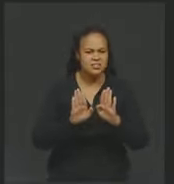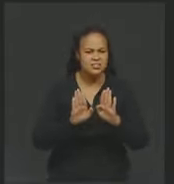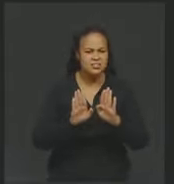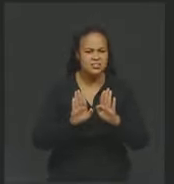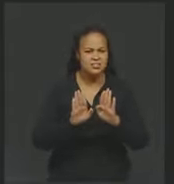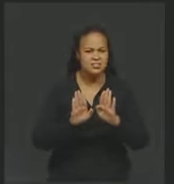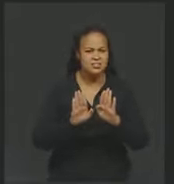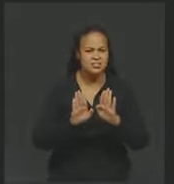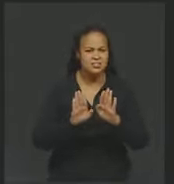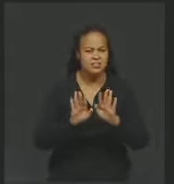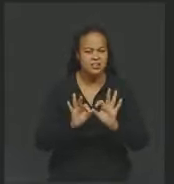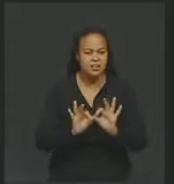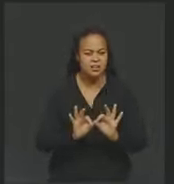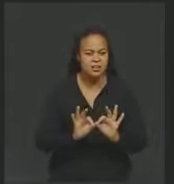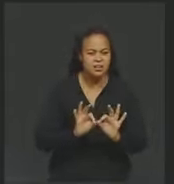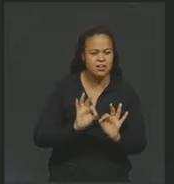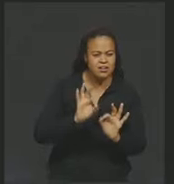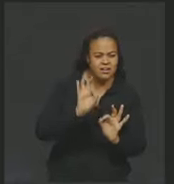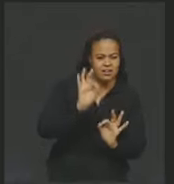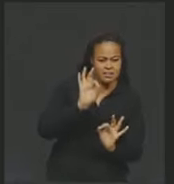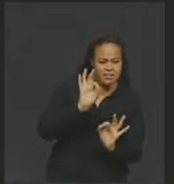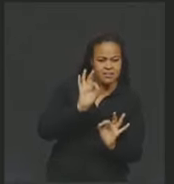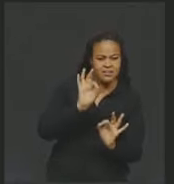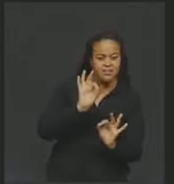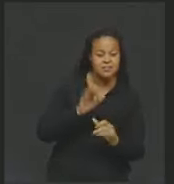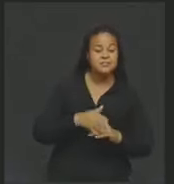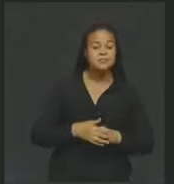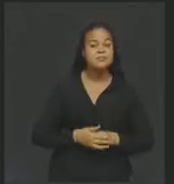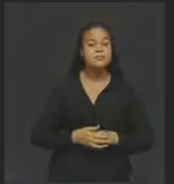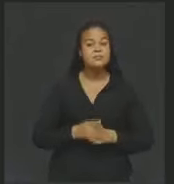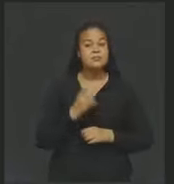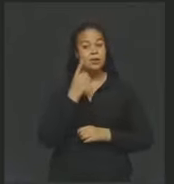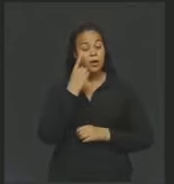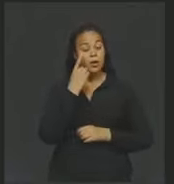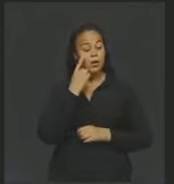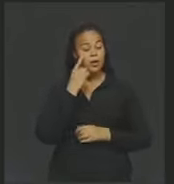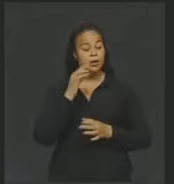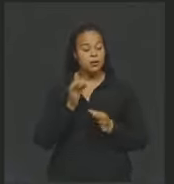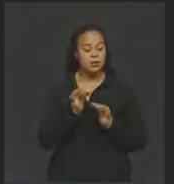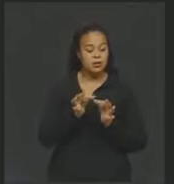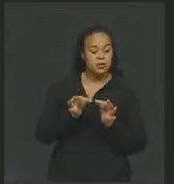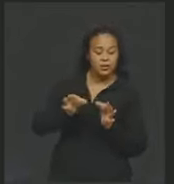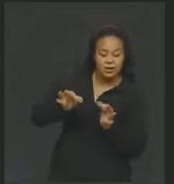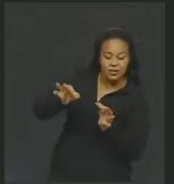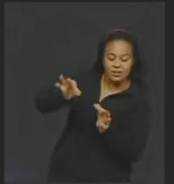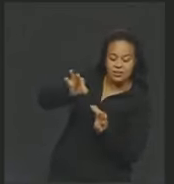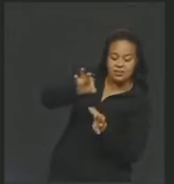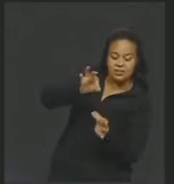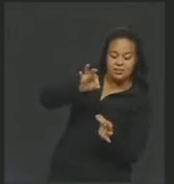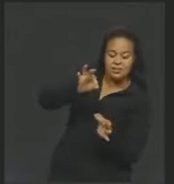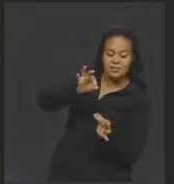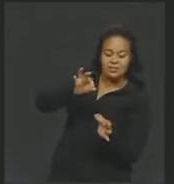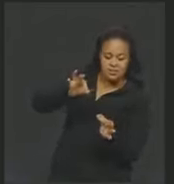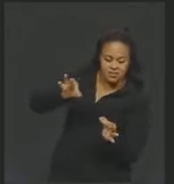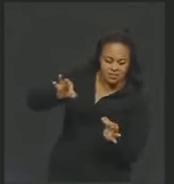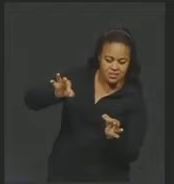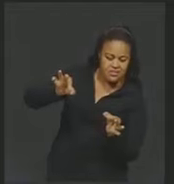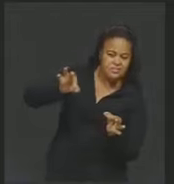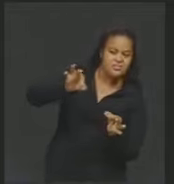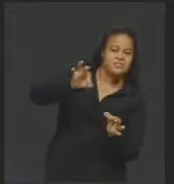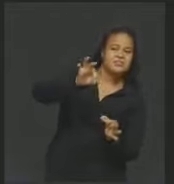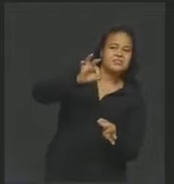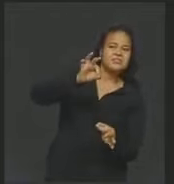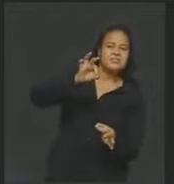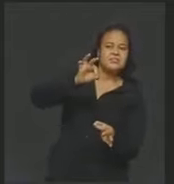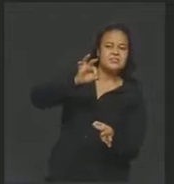essa reta que eu fiz. Só que ela passa por trás do parafuso aqui, ó, e vem aqui outro plano inclinado. Aí passa por trás do parafuso,